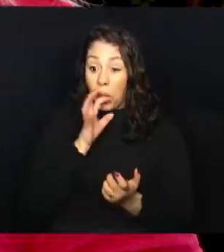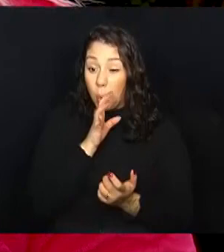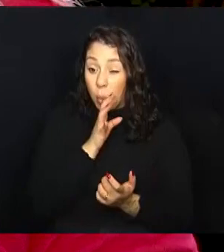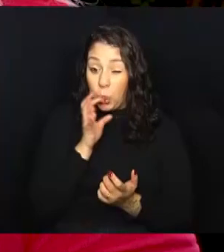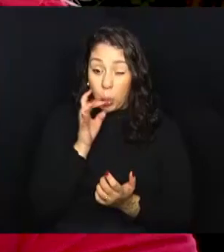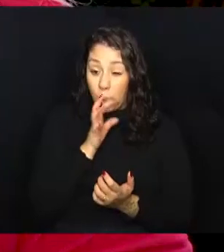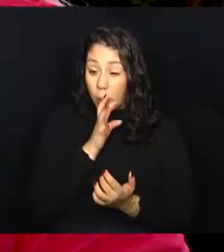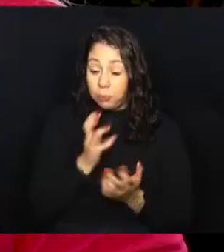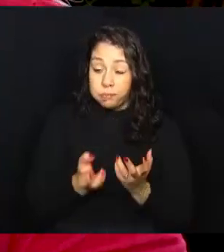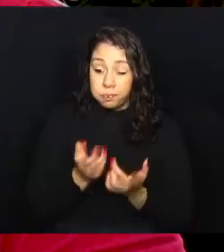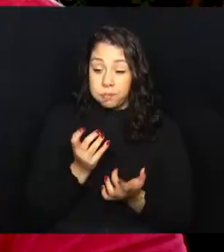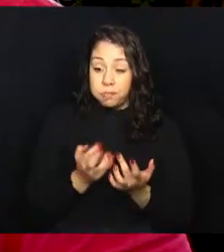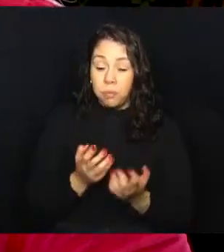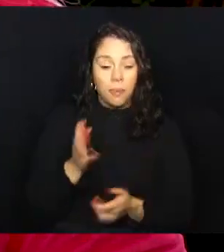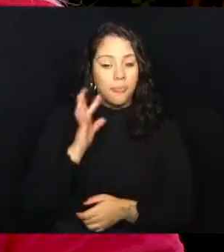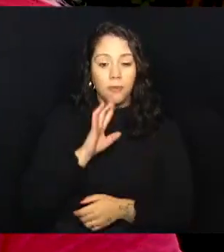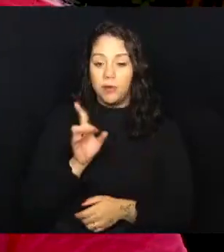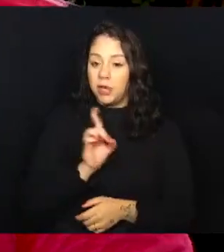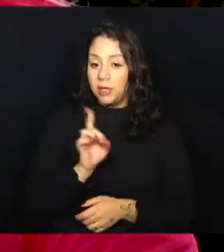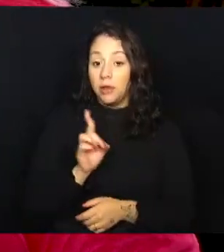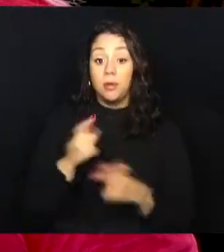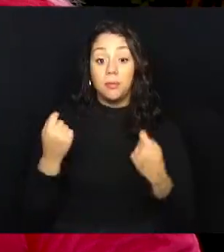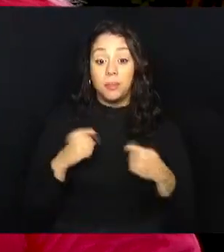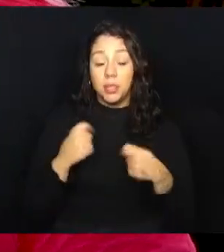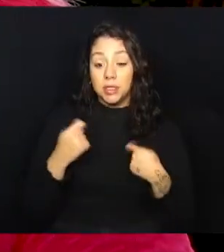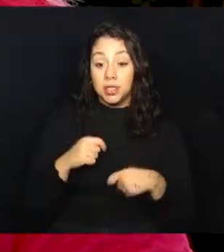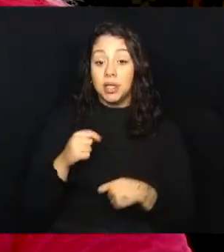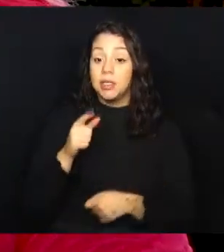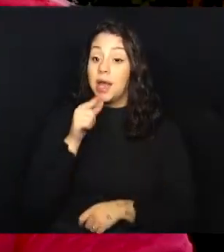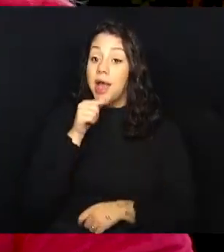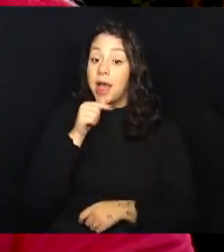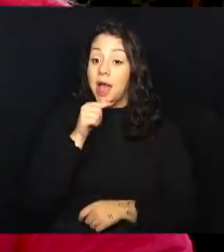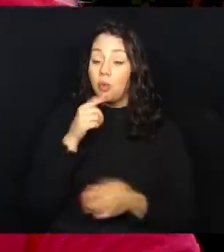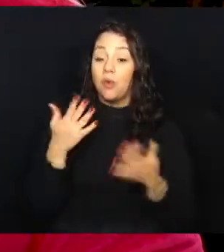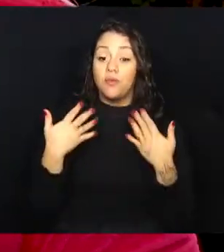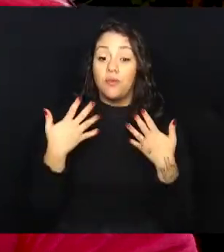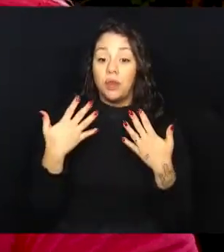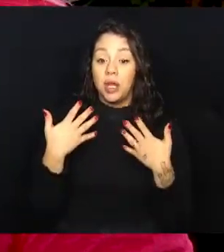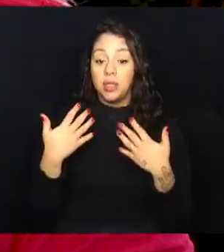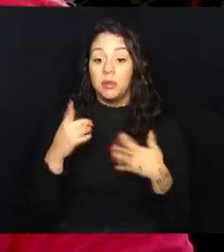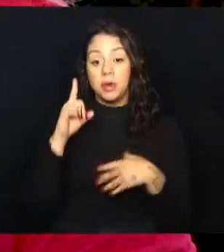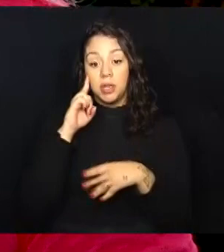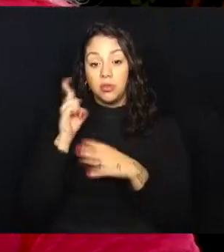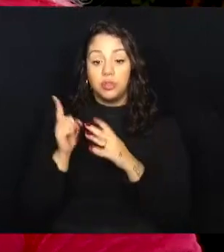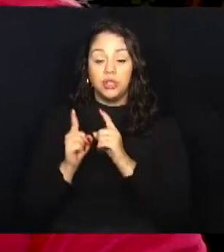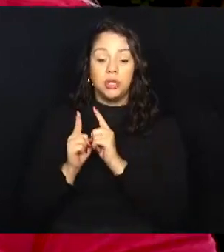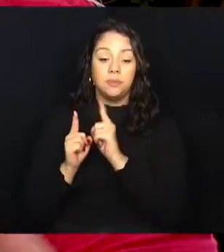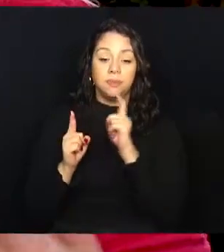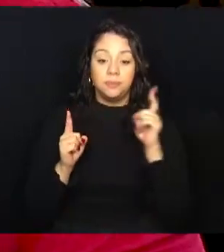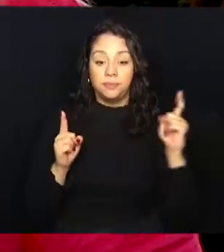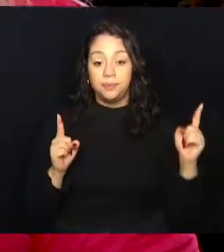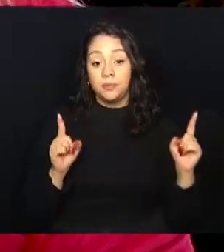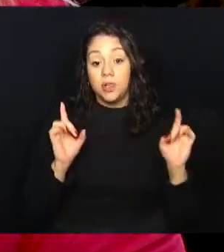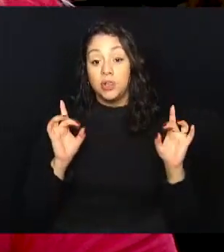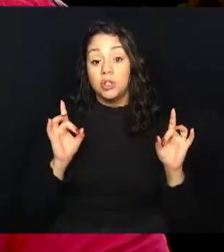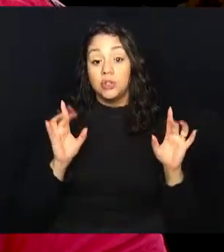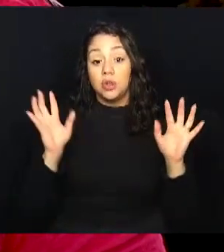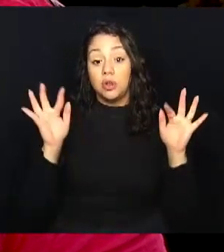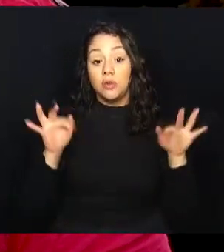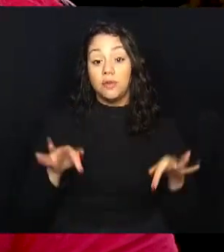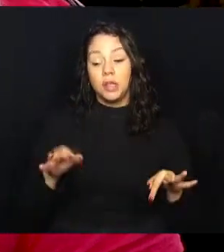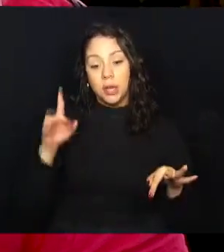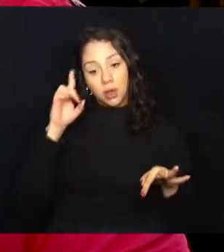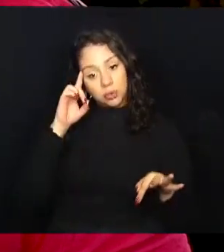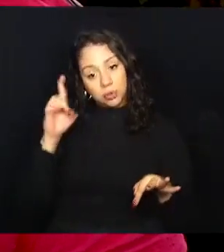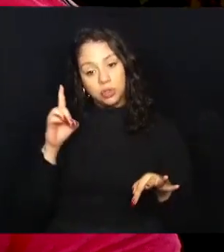acabar cozinhando a tua planta e não vai ser legal, ela vai sentir. Ela tem que receber água fresca para ela se manter durante o dia